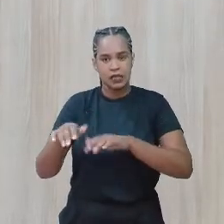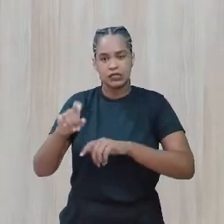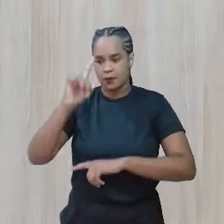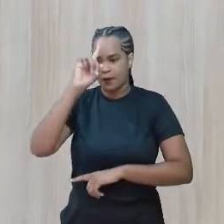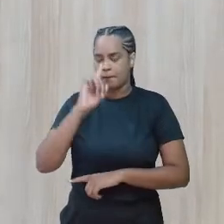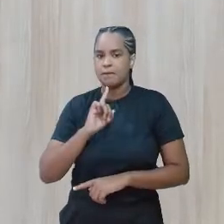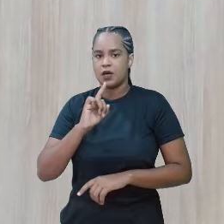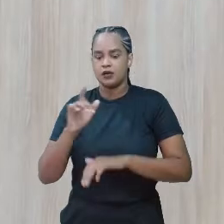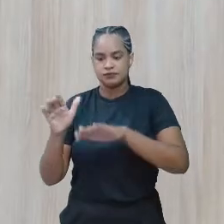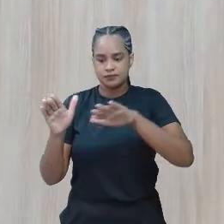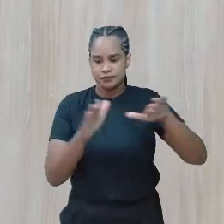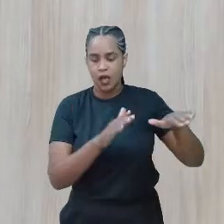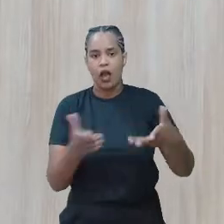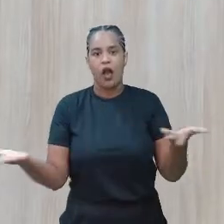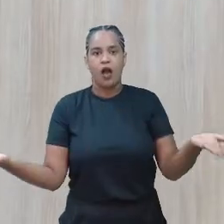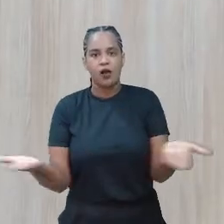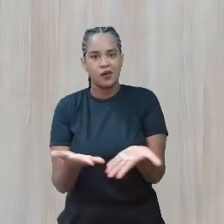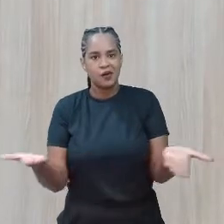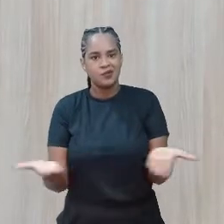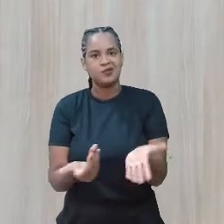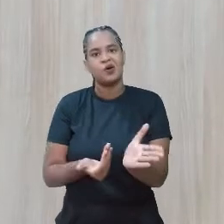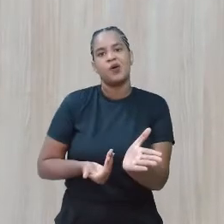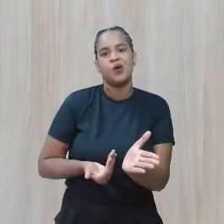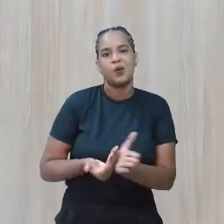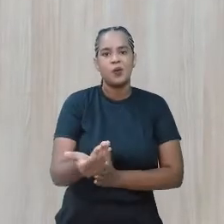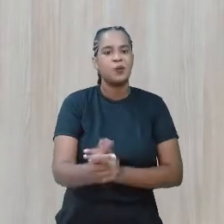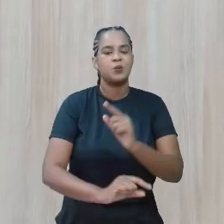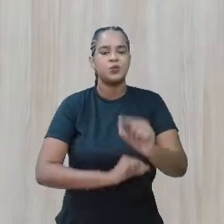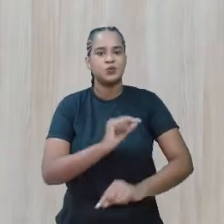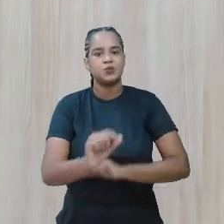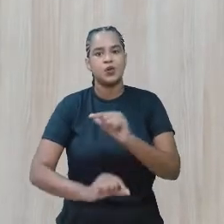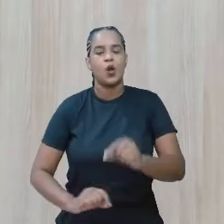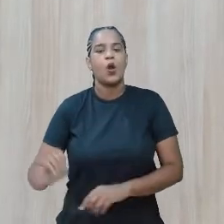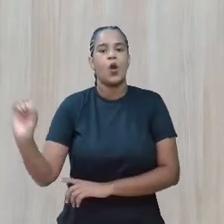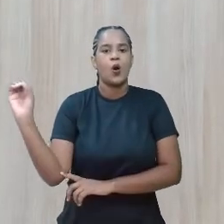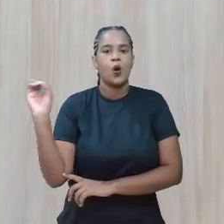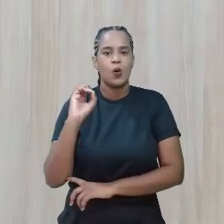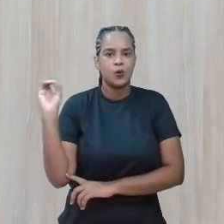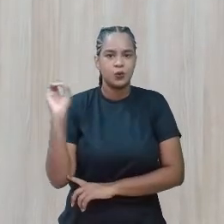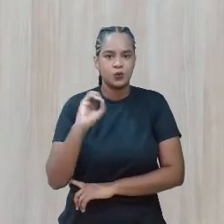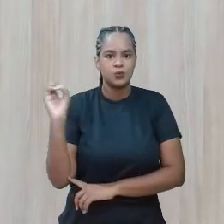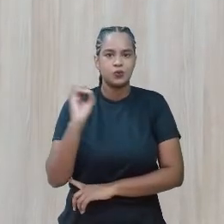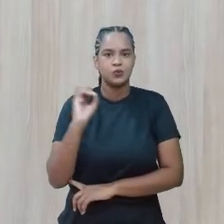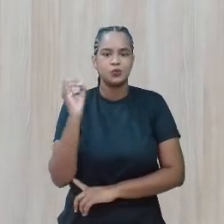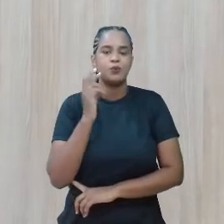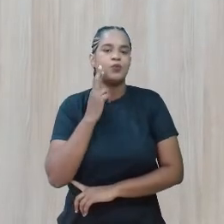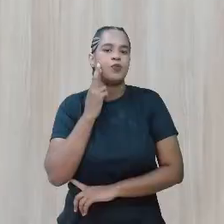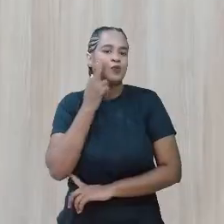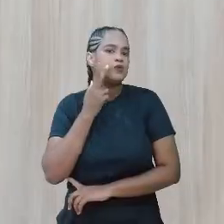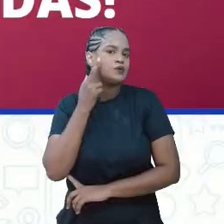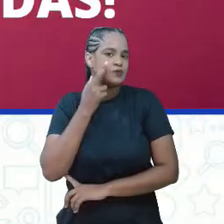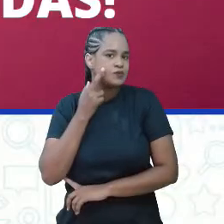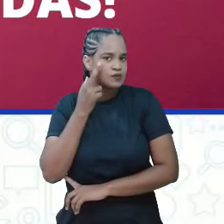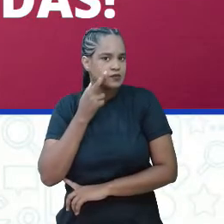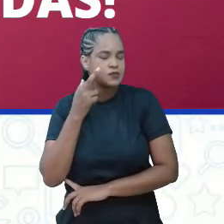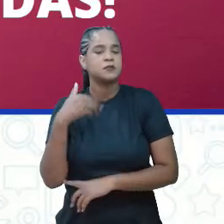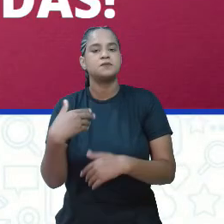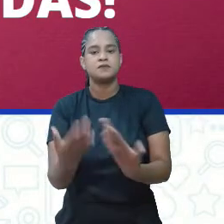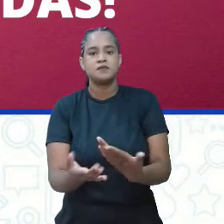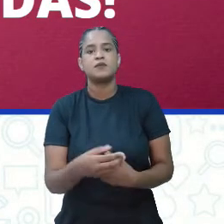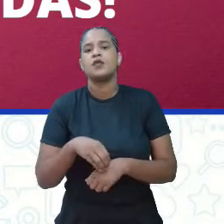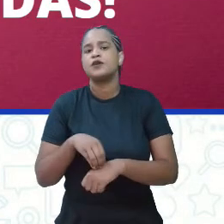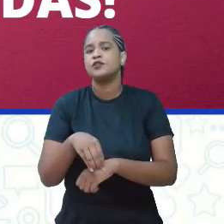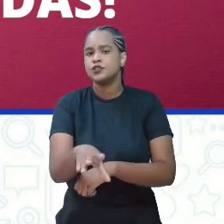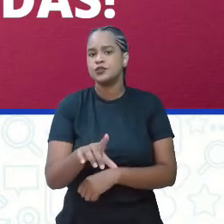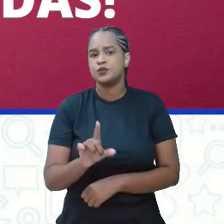Amarelo e hoje, o primeiro dia aí, já começando a questão do Outubro Rosa. É isso, pessoal. E aí a dica